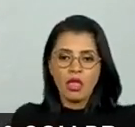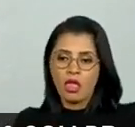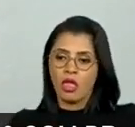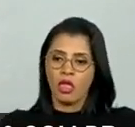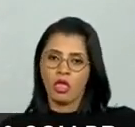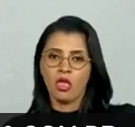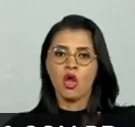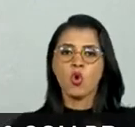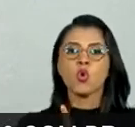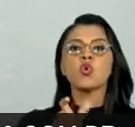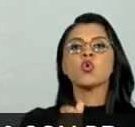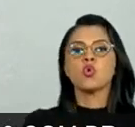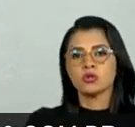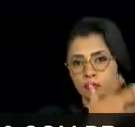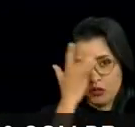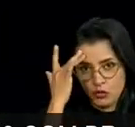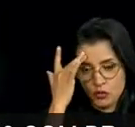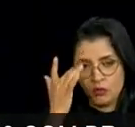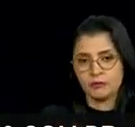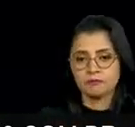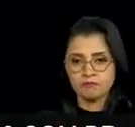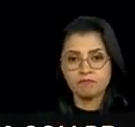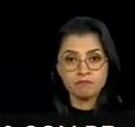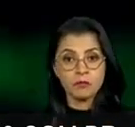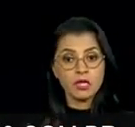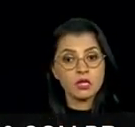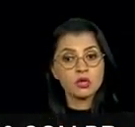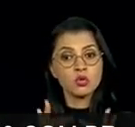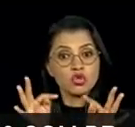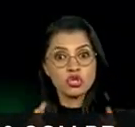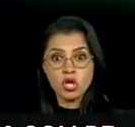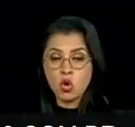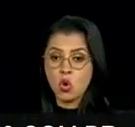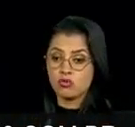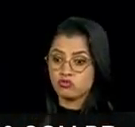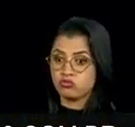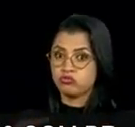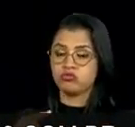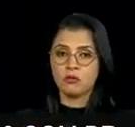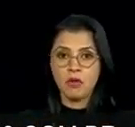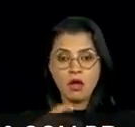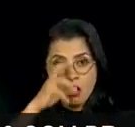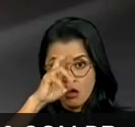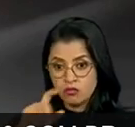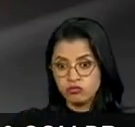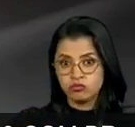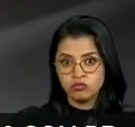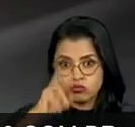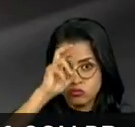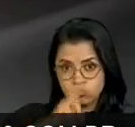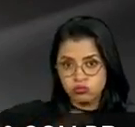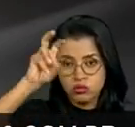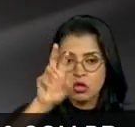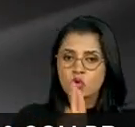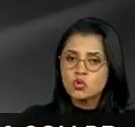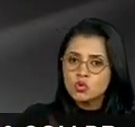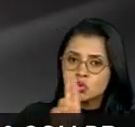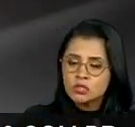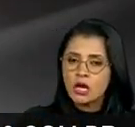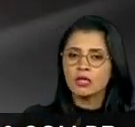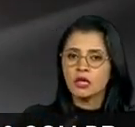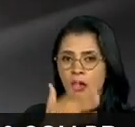a transação para outra pessoa. A tecnologia está se tornando cada vez mais inteligente e sendo utilizada